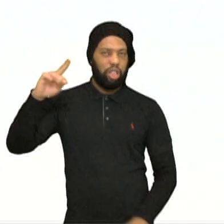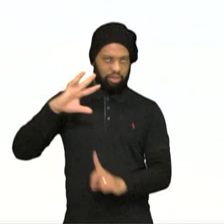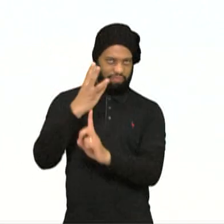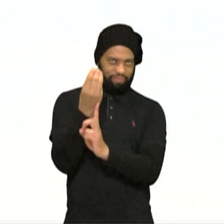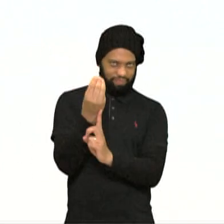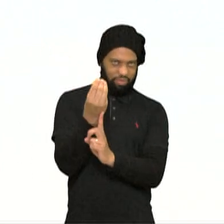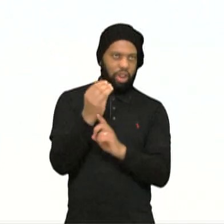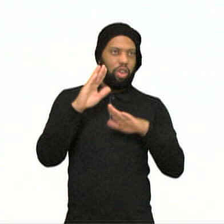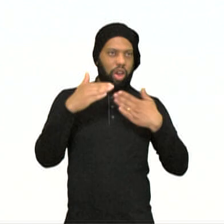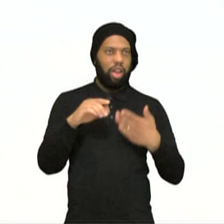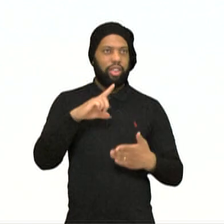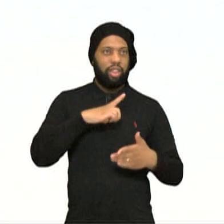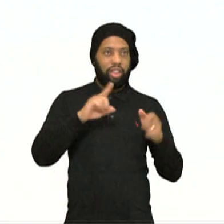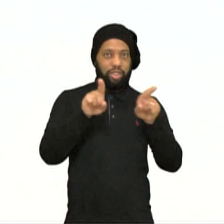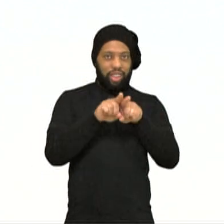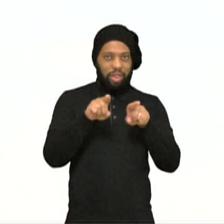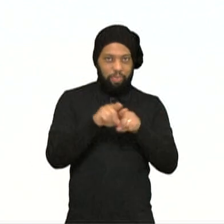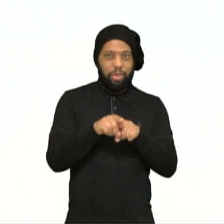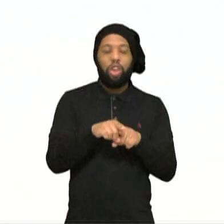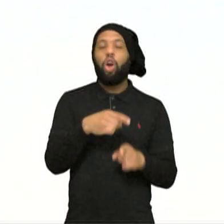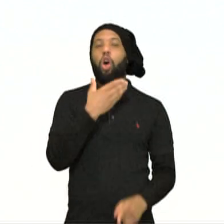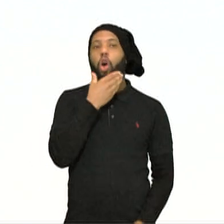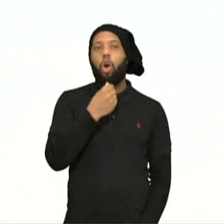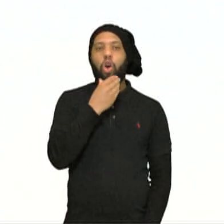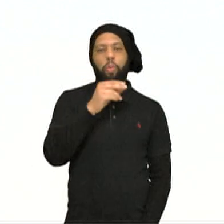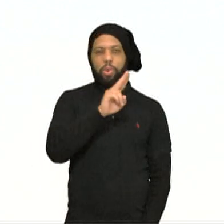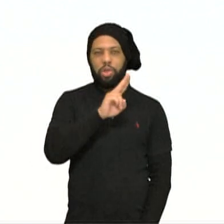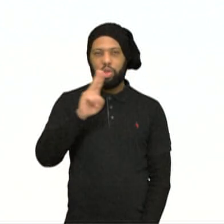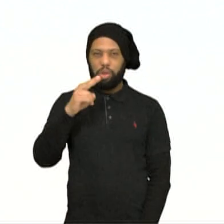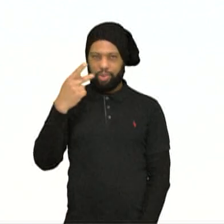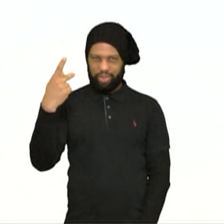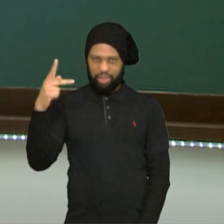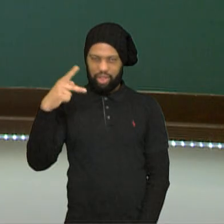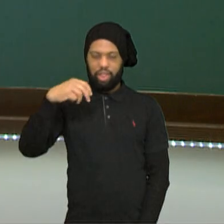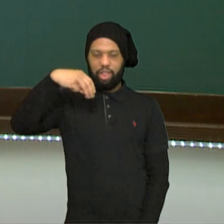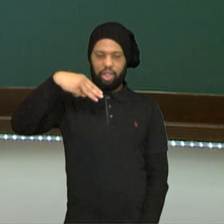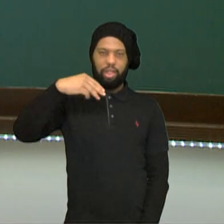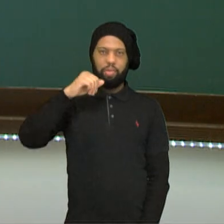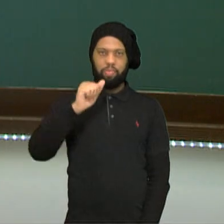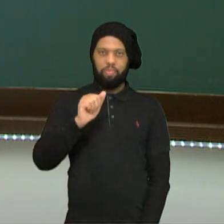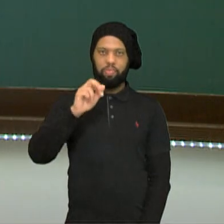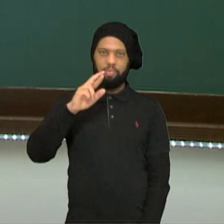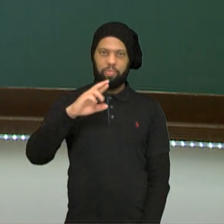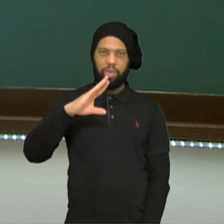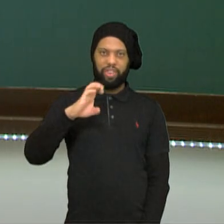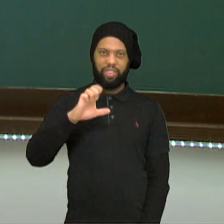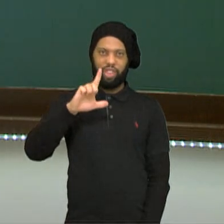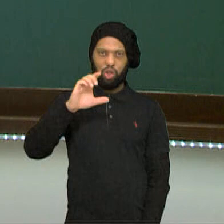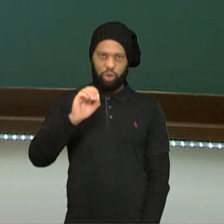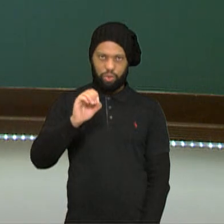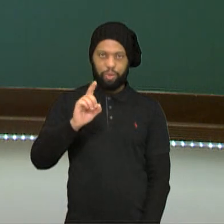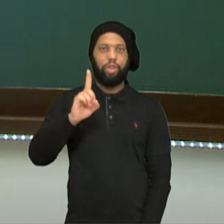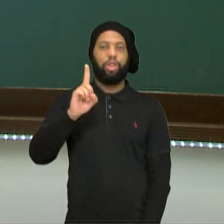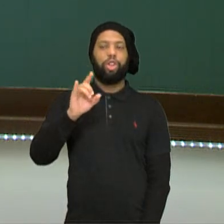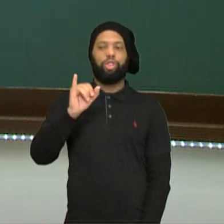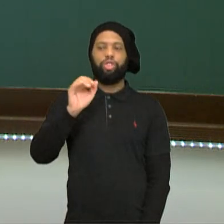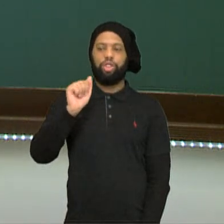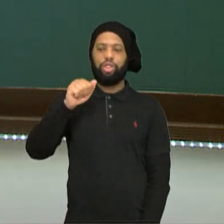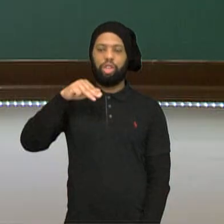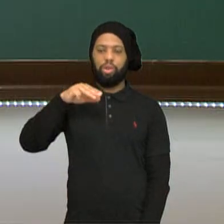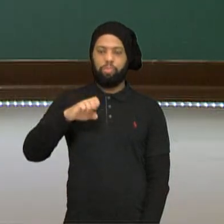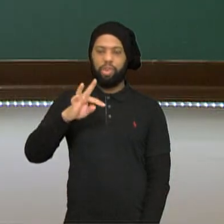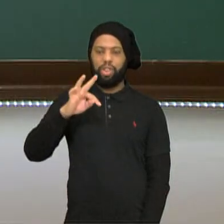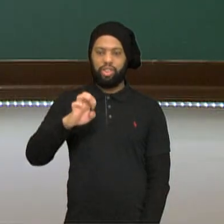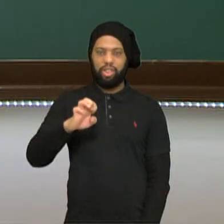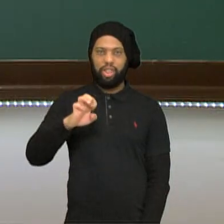Diamante, né? Que é um grafiteiro que faz obras lindíssimas sobre os povos indígenas, tá? Espalhado aí pela nossa cidade as